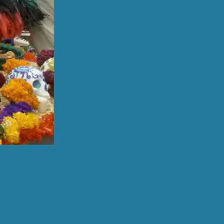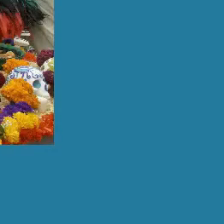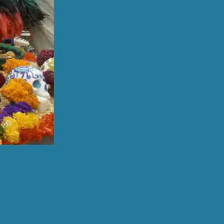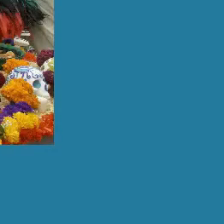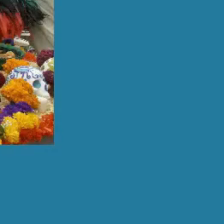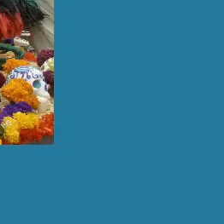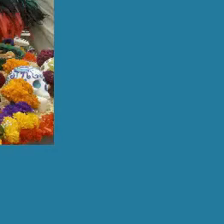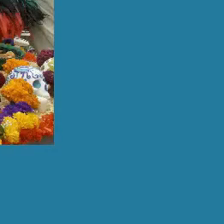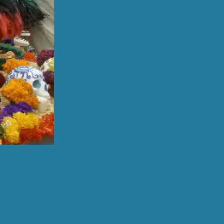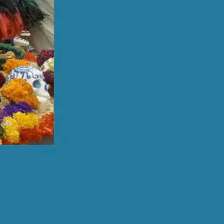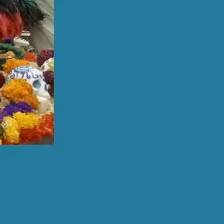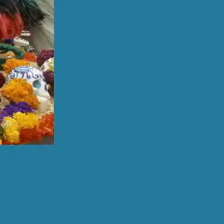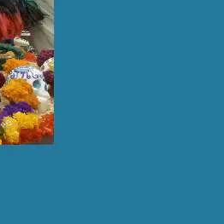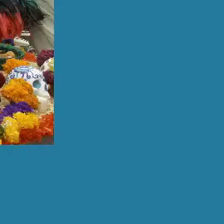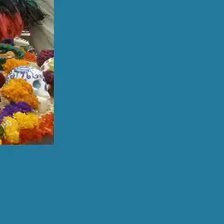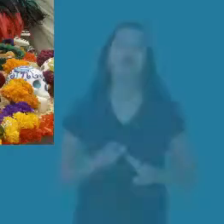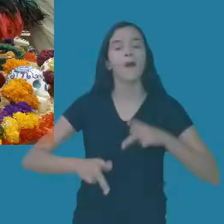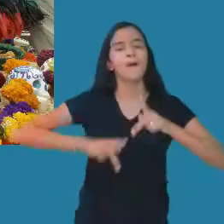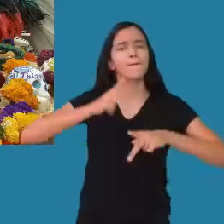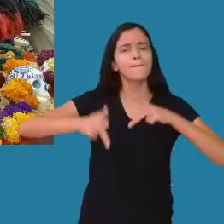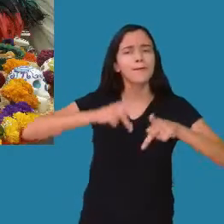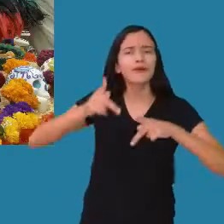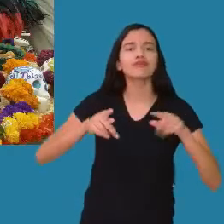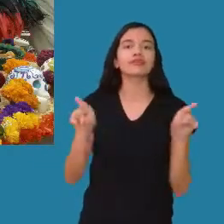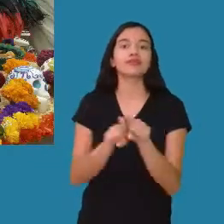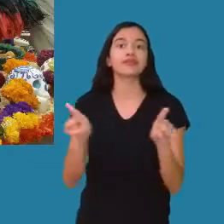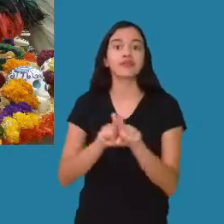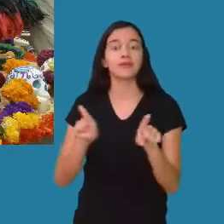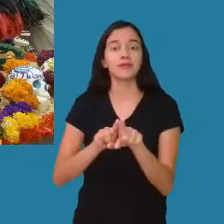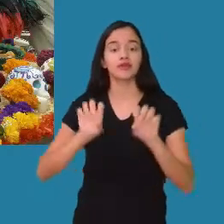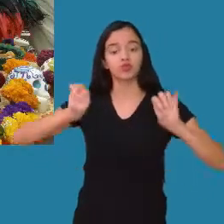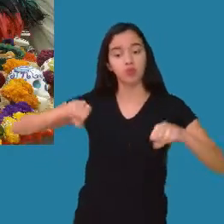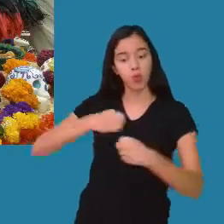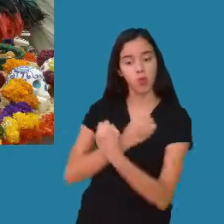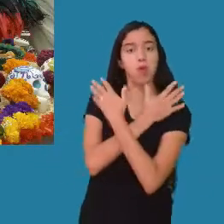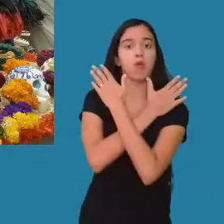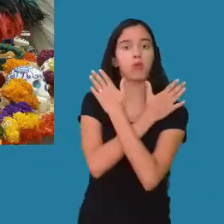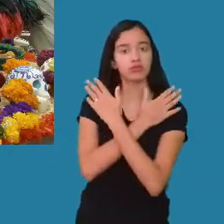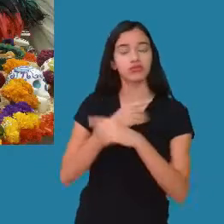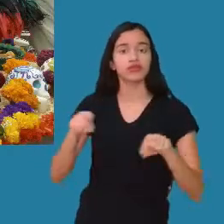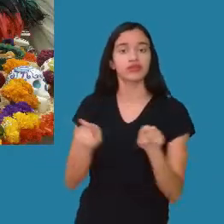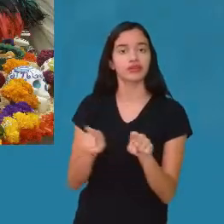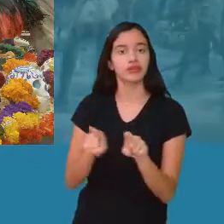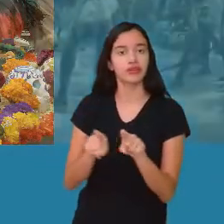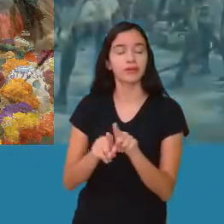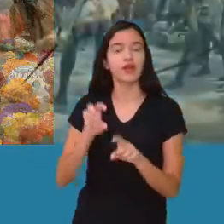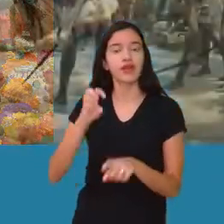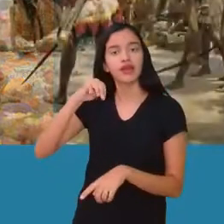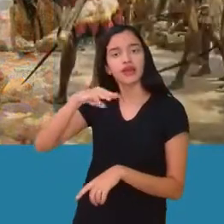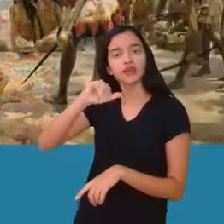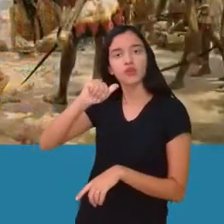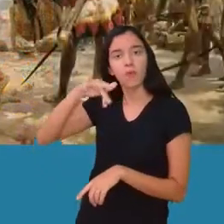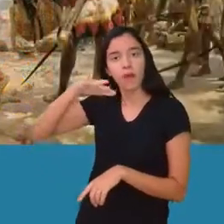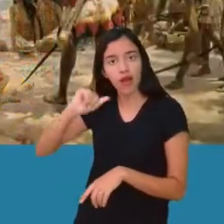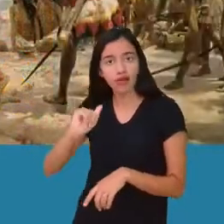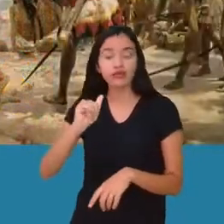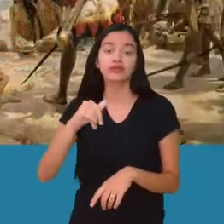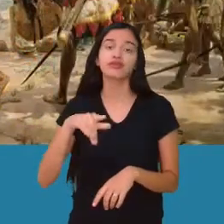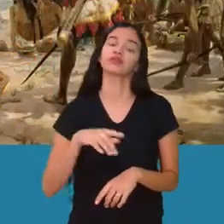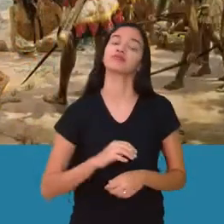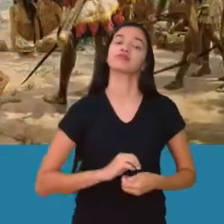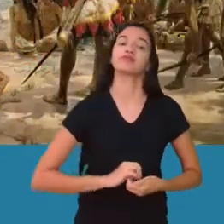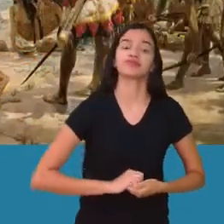até filme no cinema, né, mostrando aí uma série de catástrofes com o mundo acabando, aquela coisa toda. Um filme,